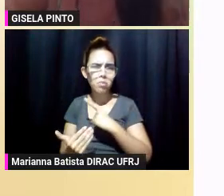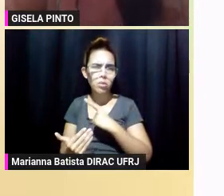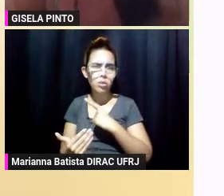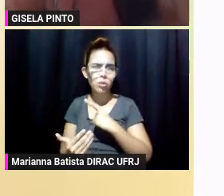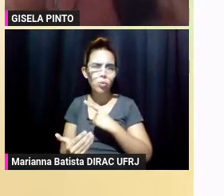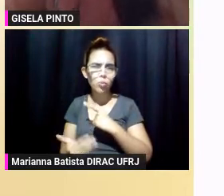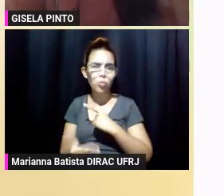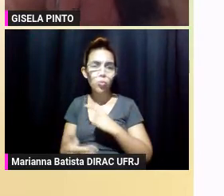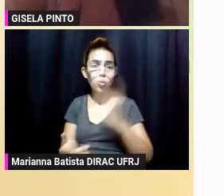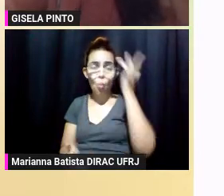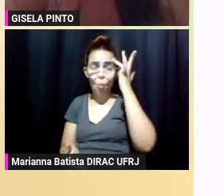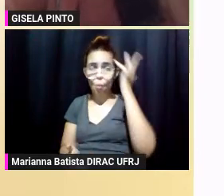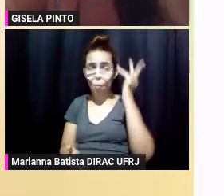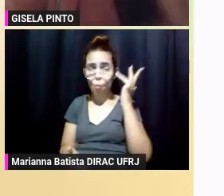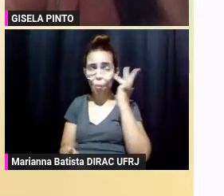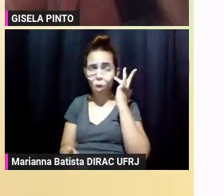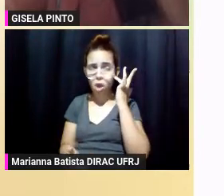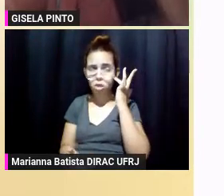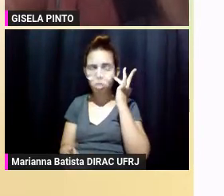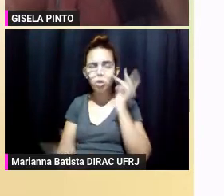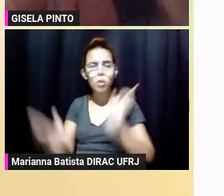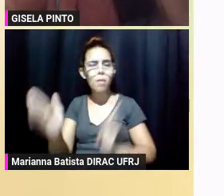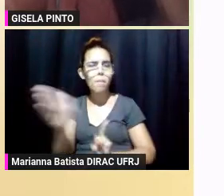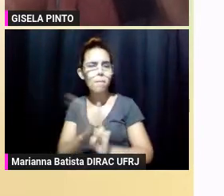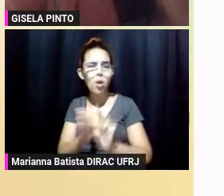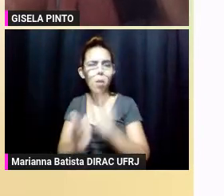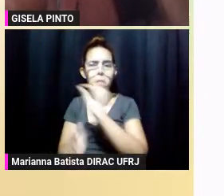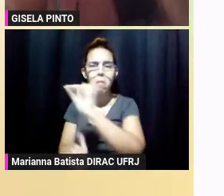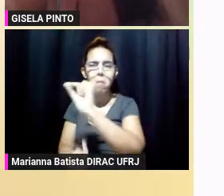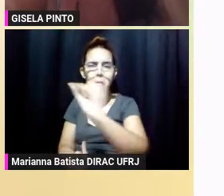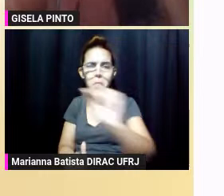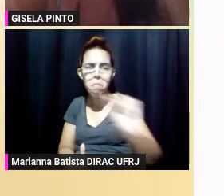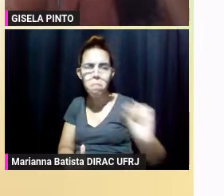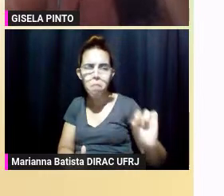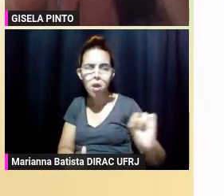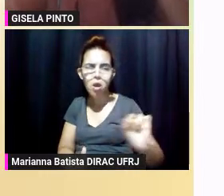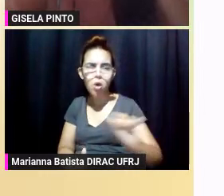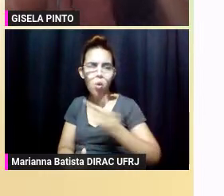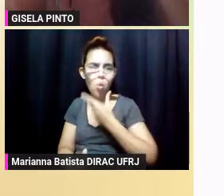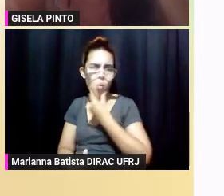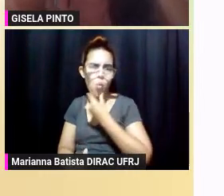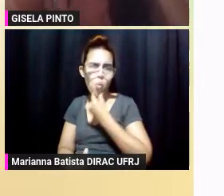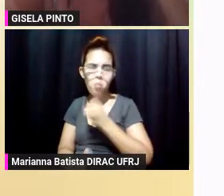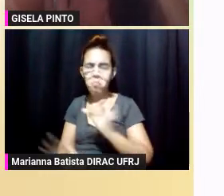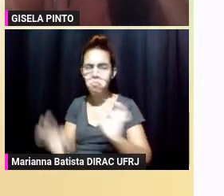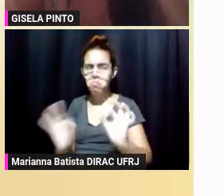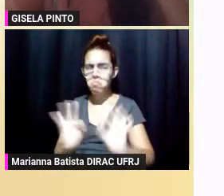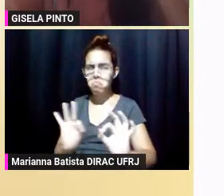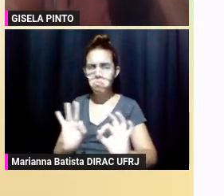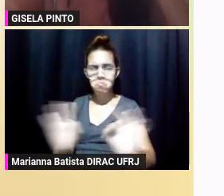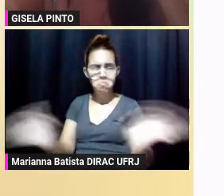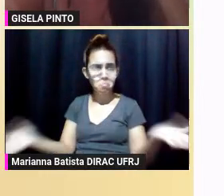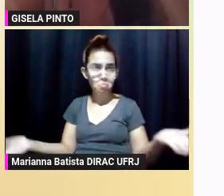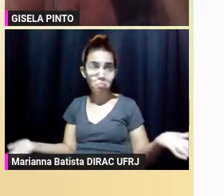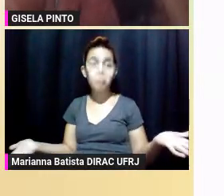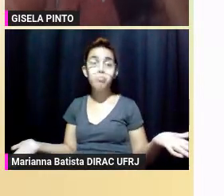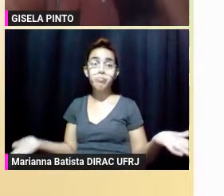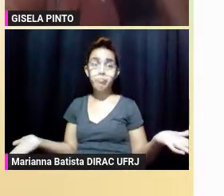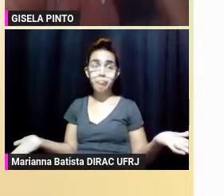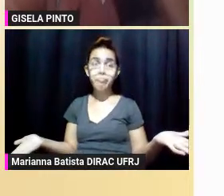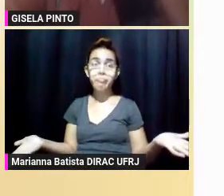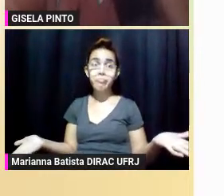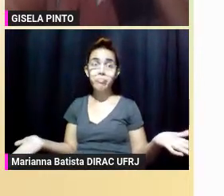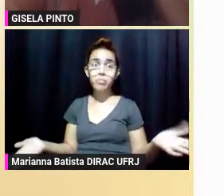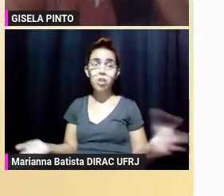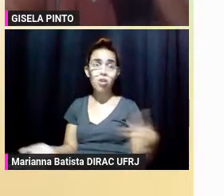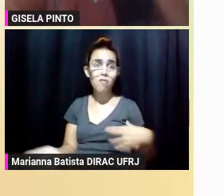feita para os outros candidatos do sexo masculino que ali estivessem, sabe? O filho é da